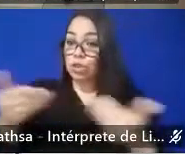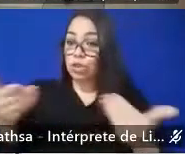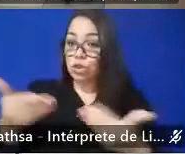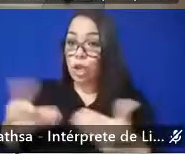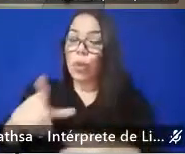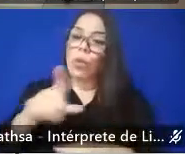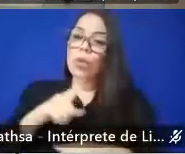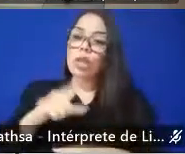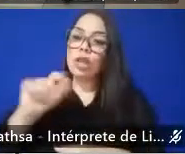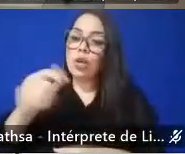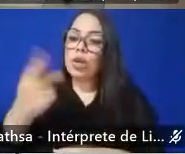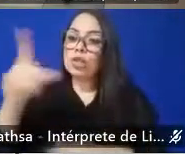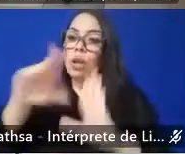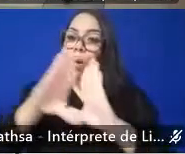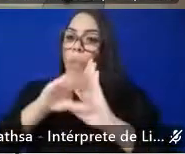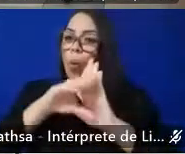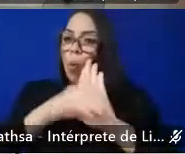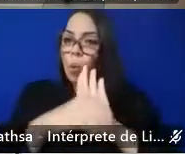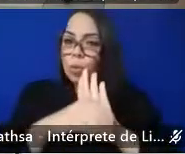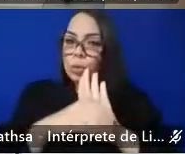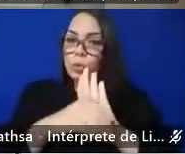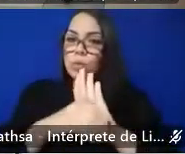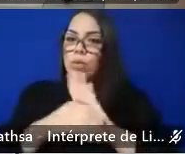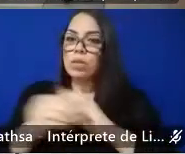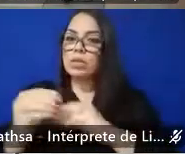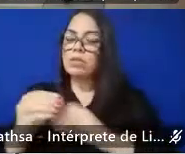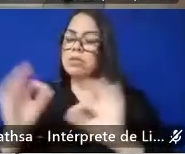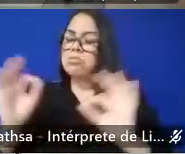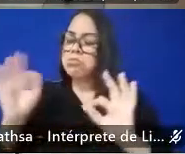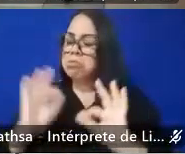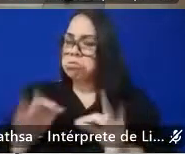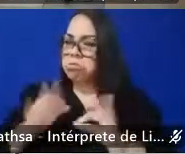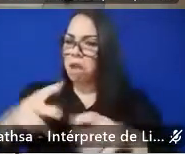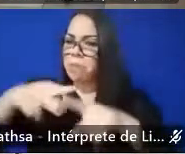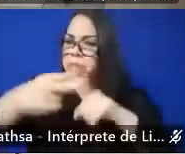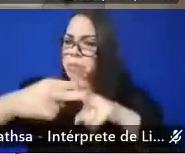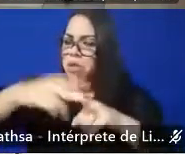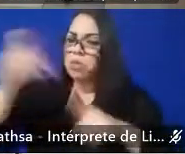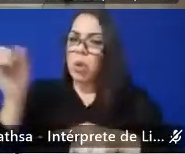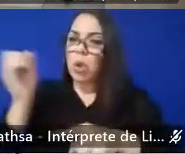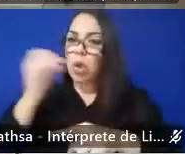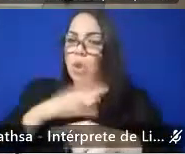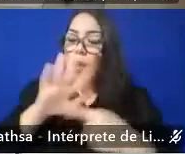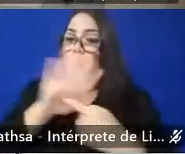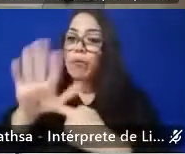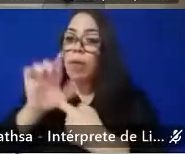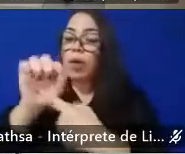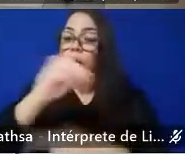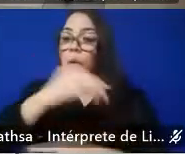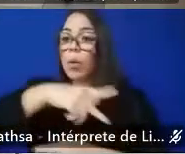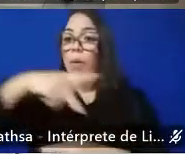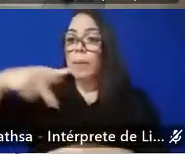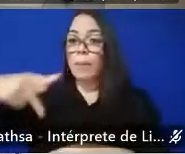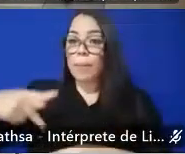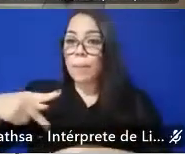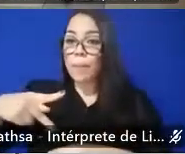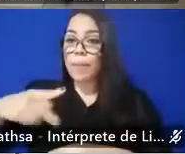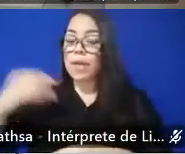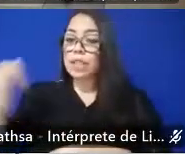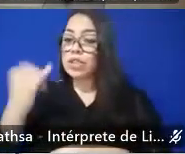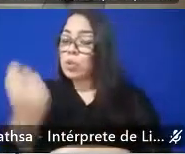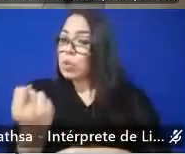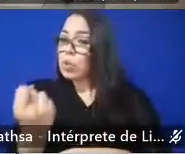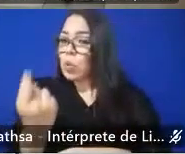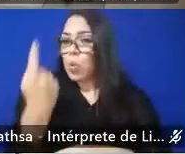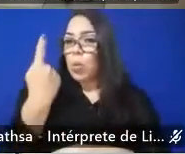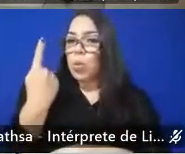conteúdo permanentemente atualizar para indicar que o ministério público é instituição una que se vincula e